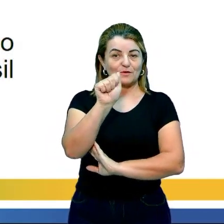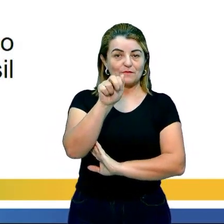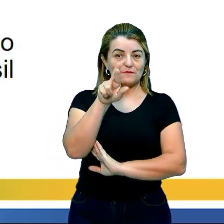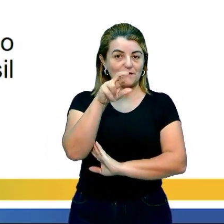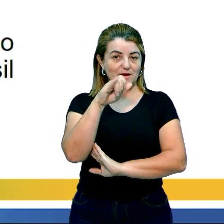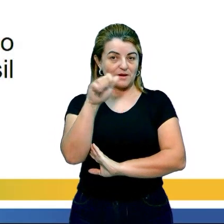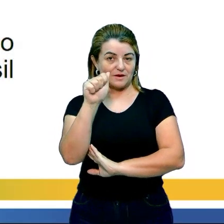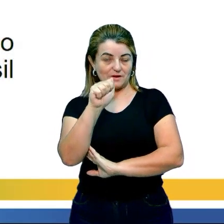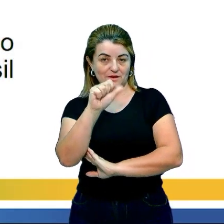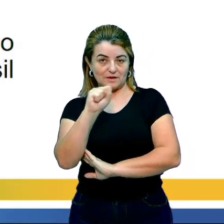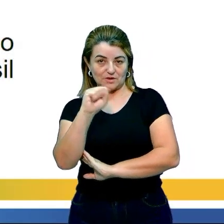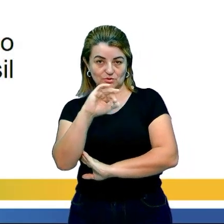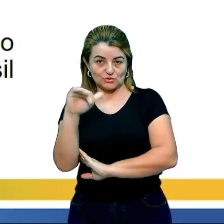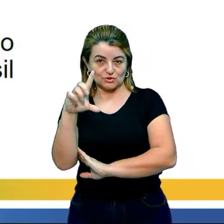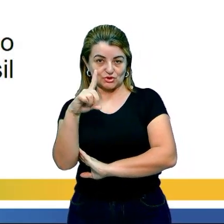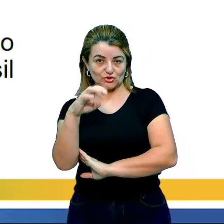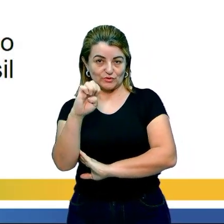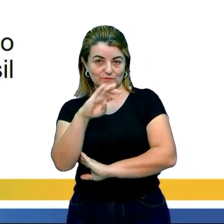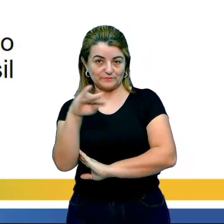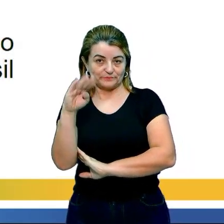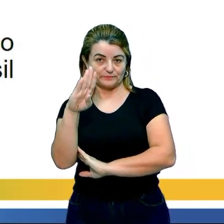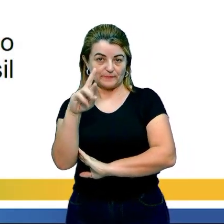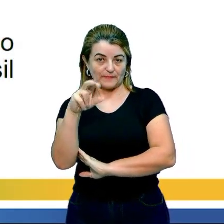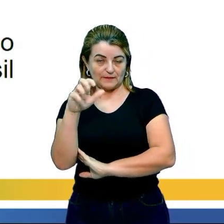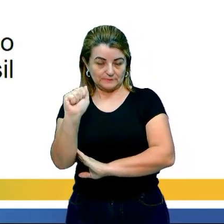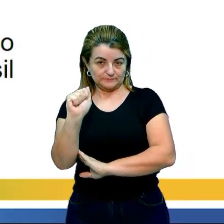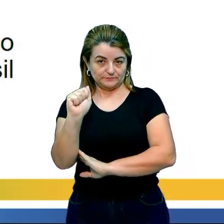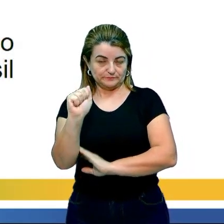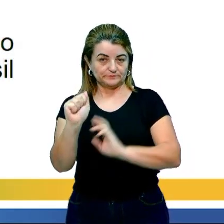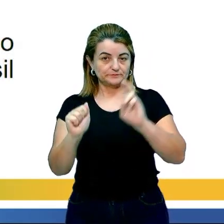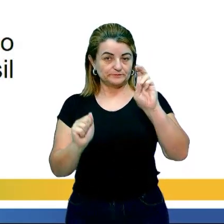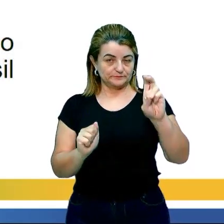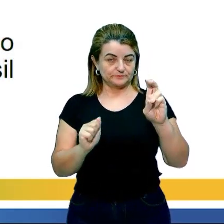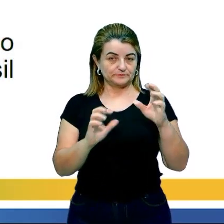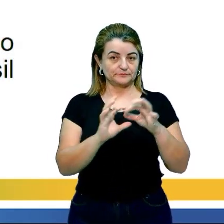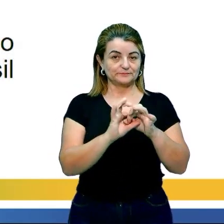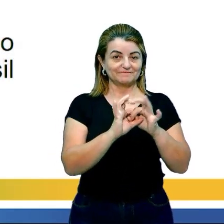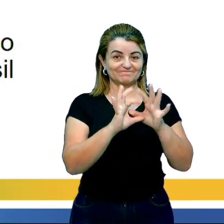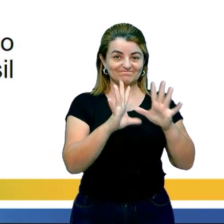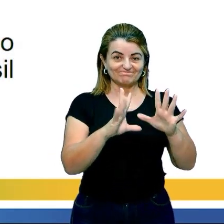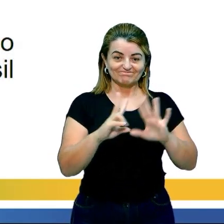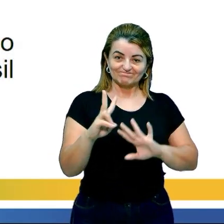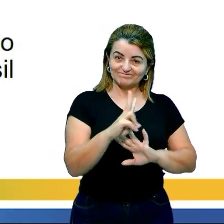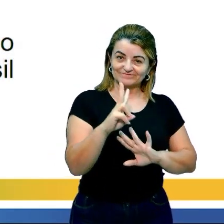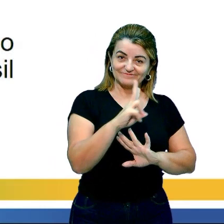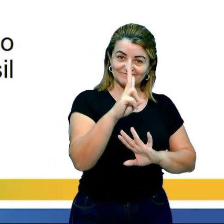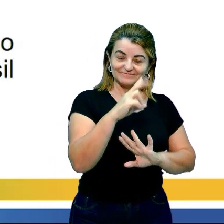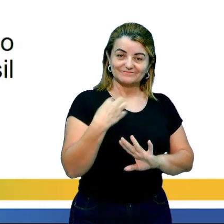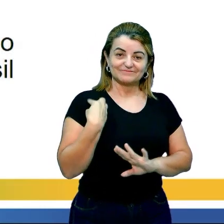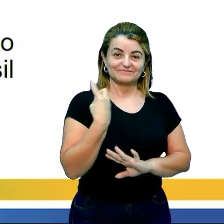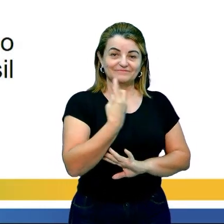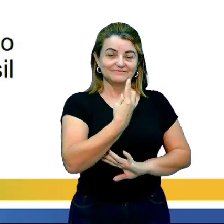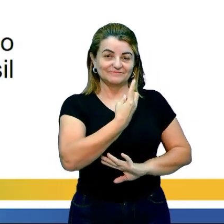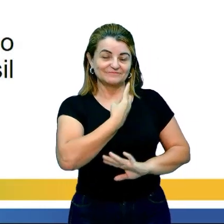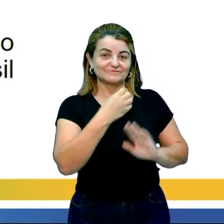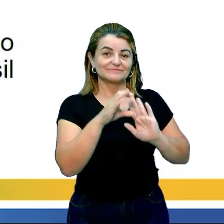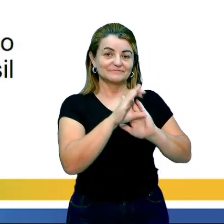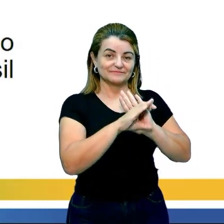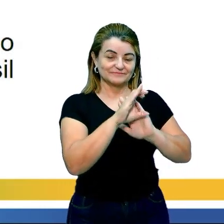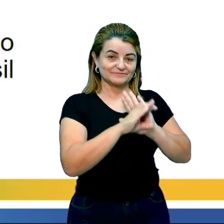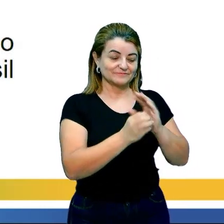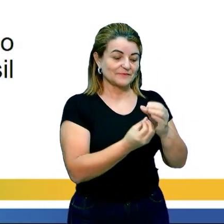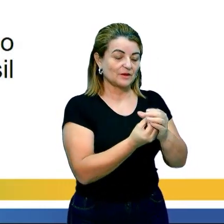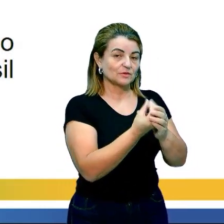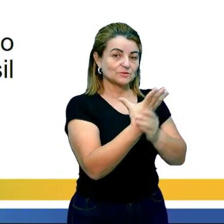lá questão 5 democracia algo tão valioso para nós é um conceito